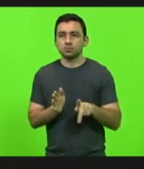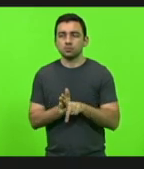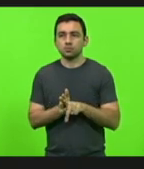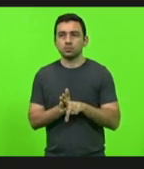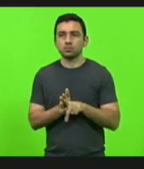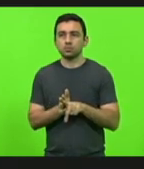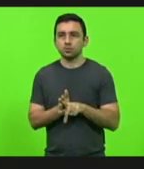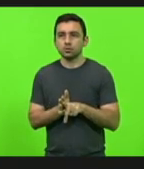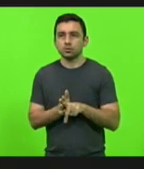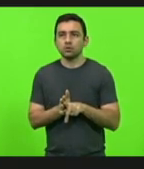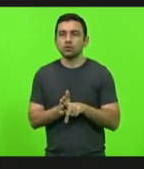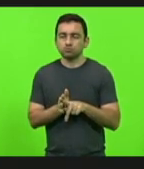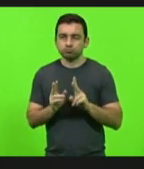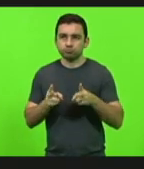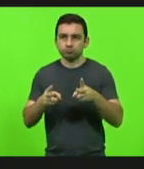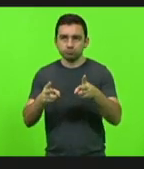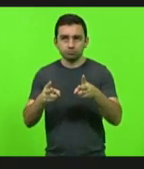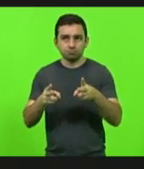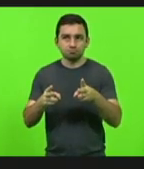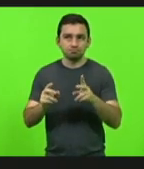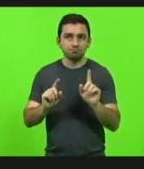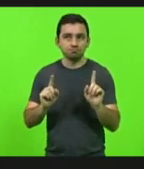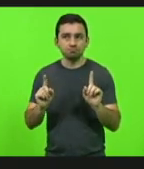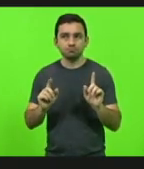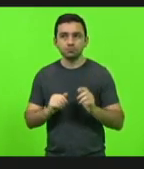fazemos a nossa sequência